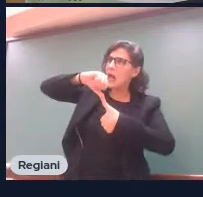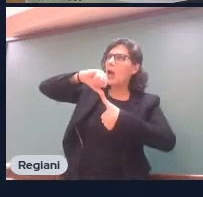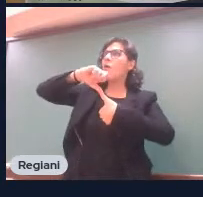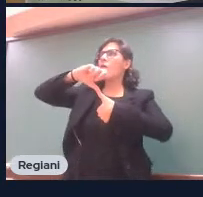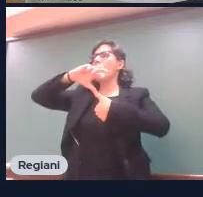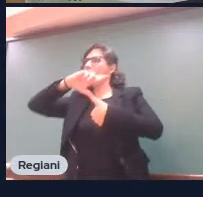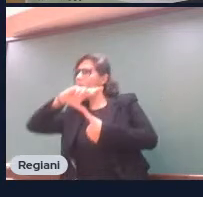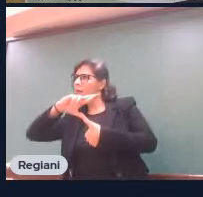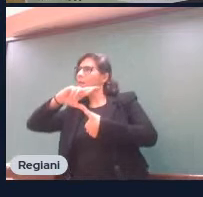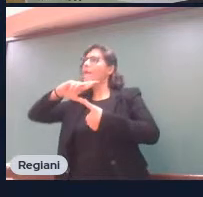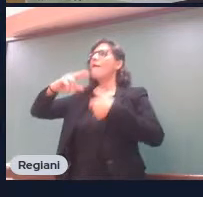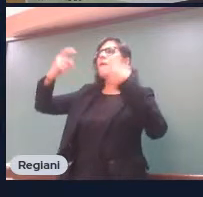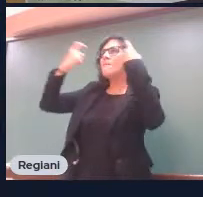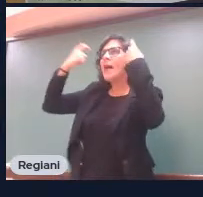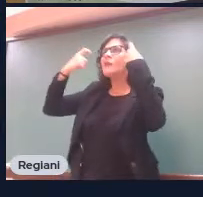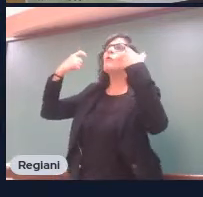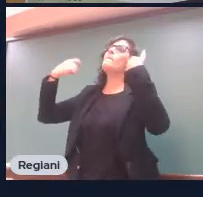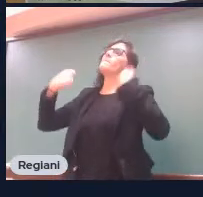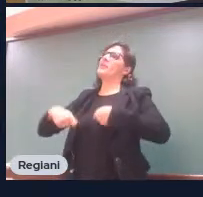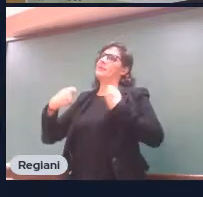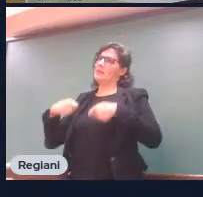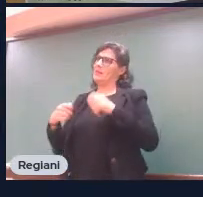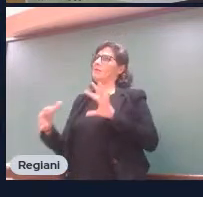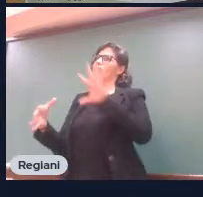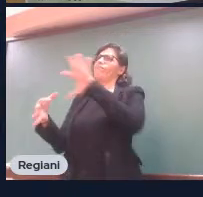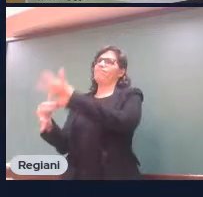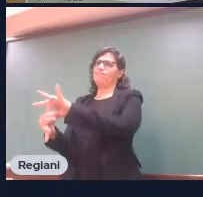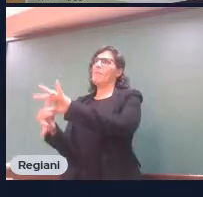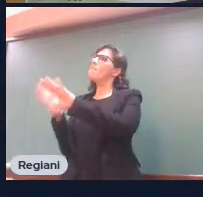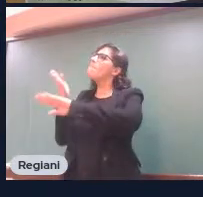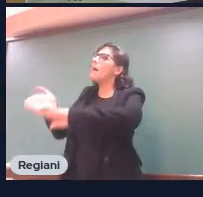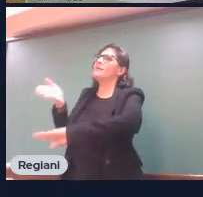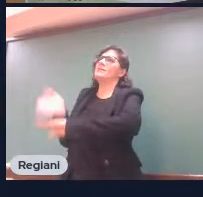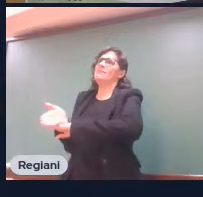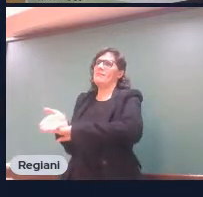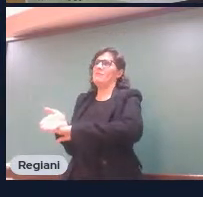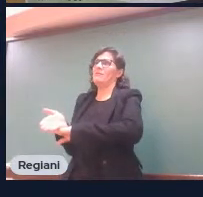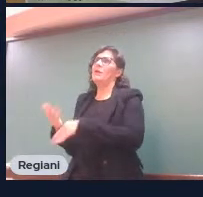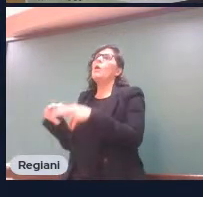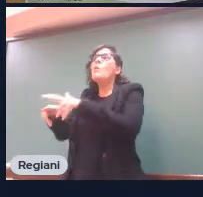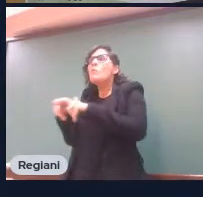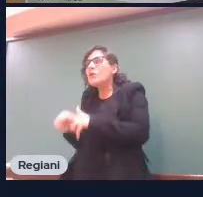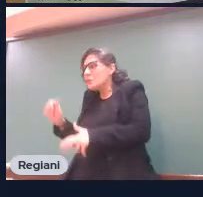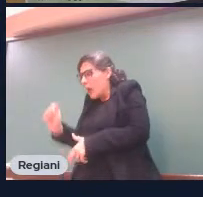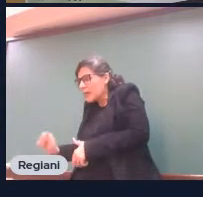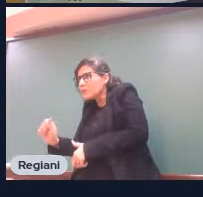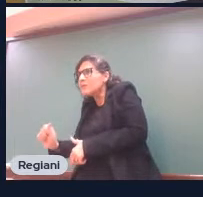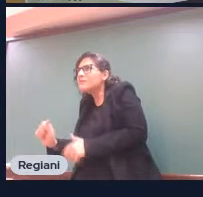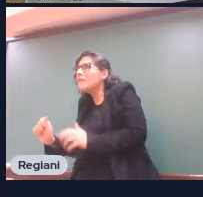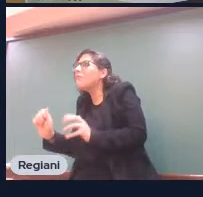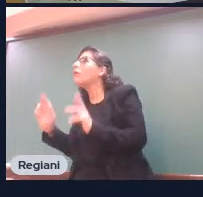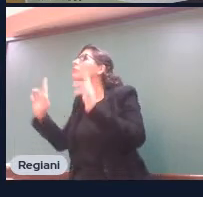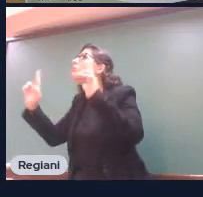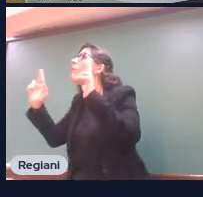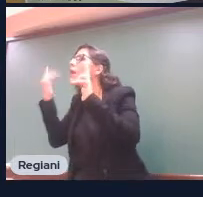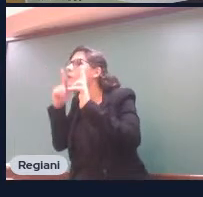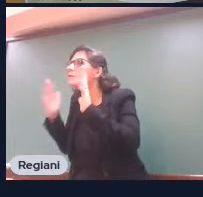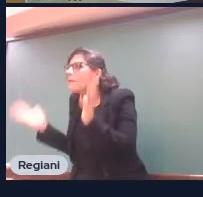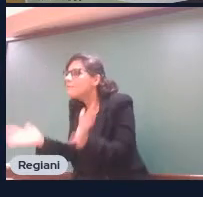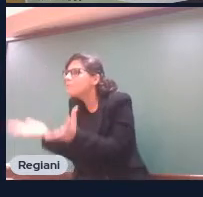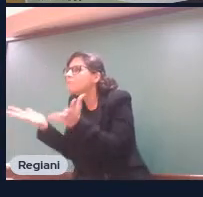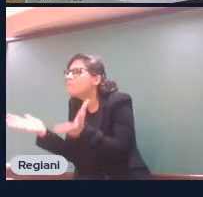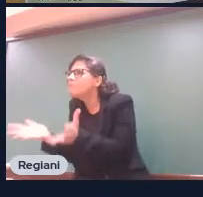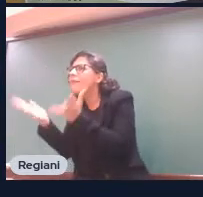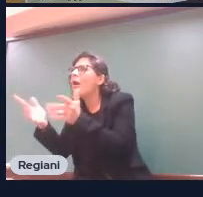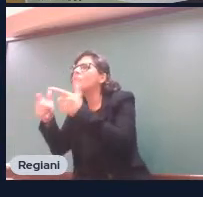México e Caribe. Então, esperamos que essa associação ela venha cuidar dessa parte que está, de certa